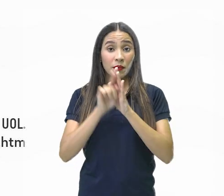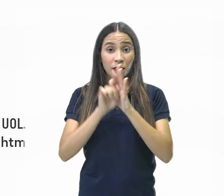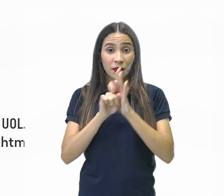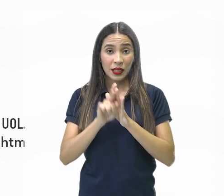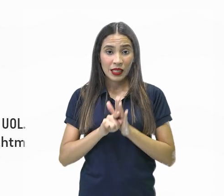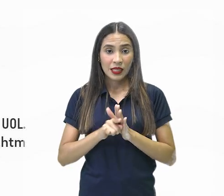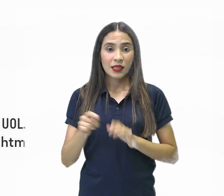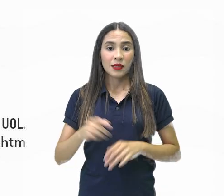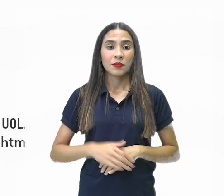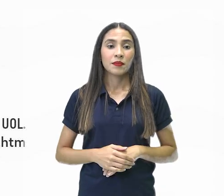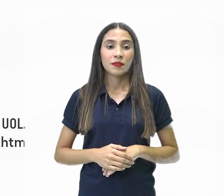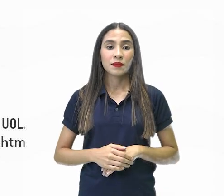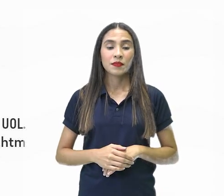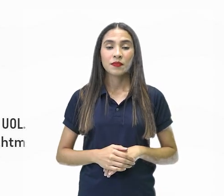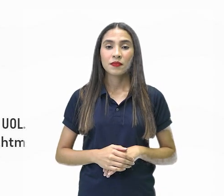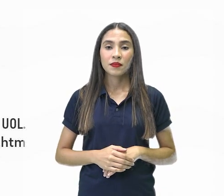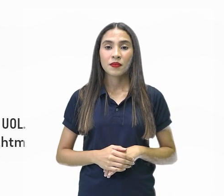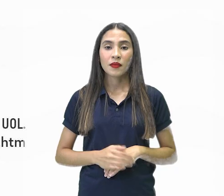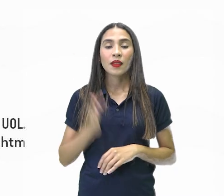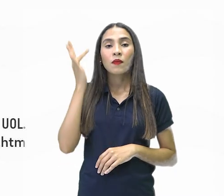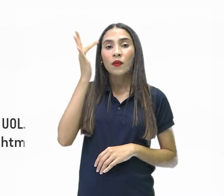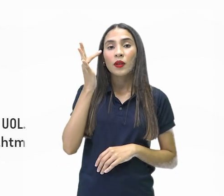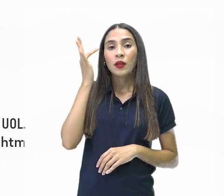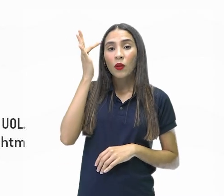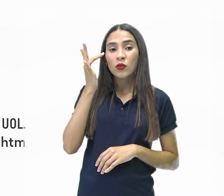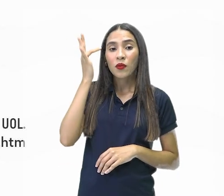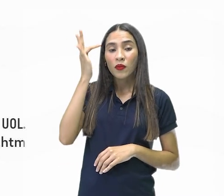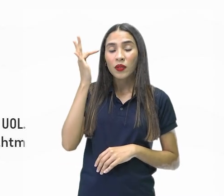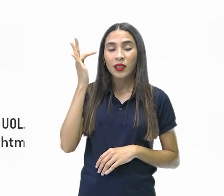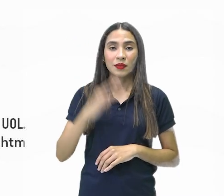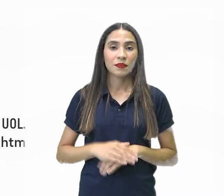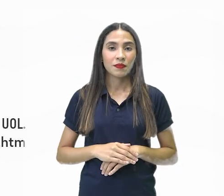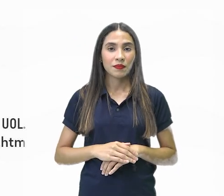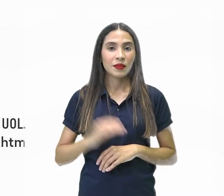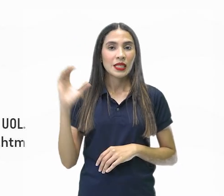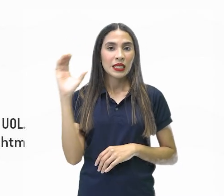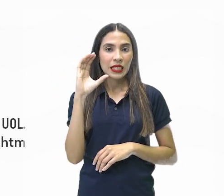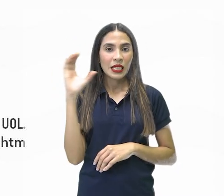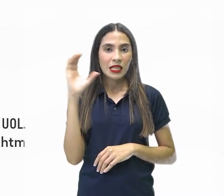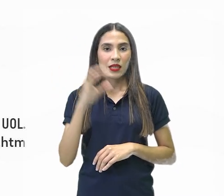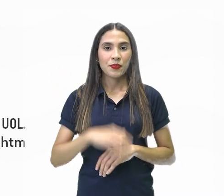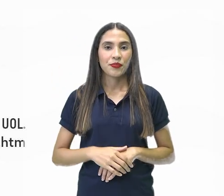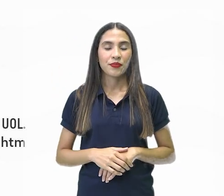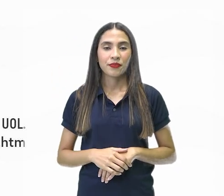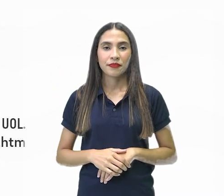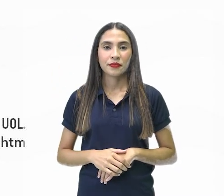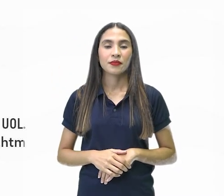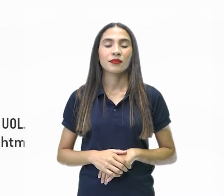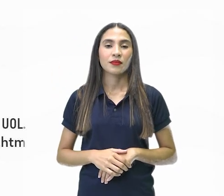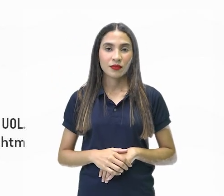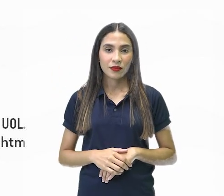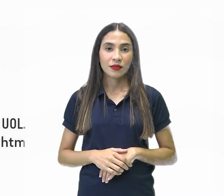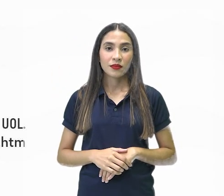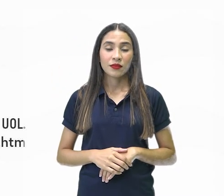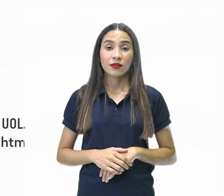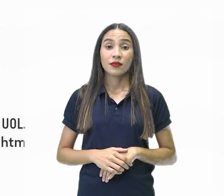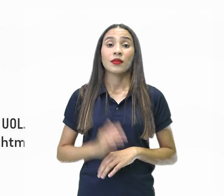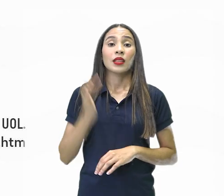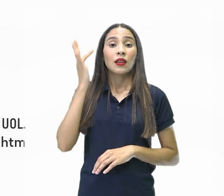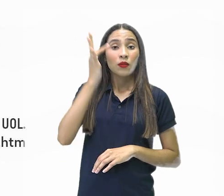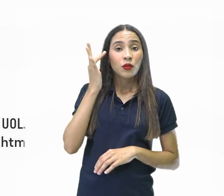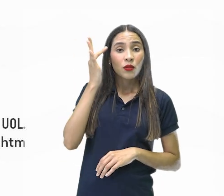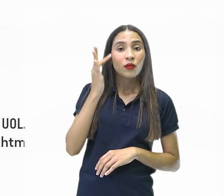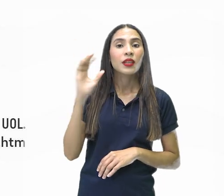a pesquisa, que é a questão da filosofia da ciência, né? Ciência